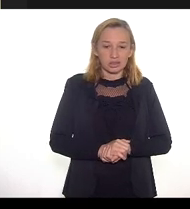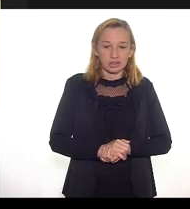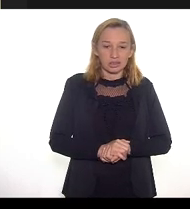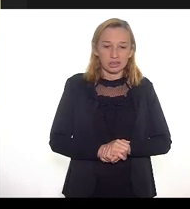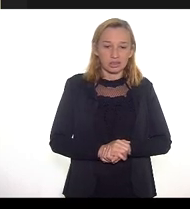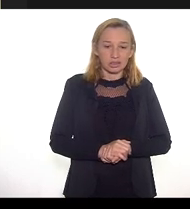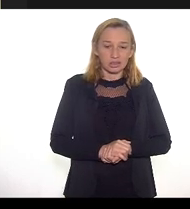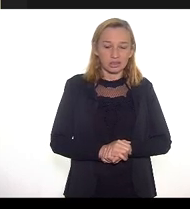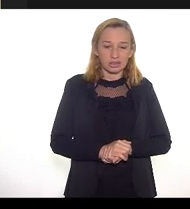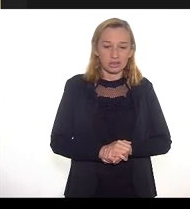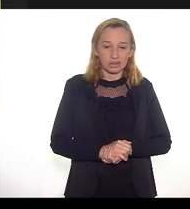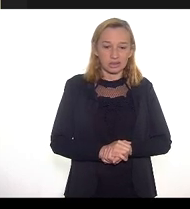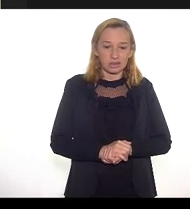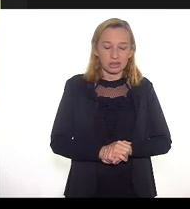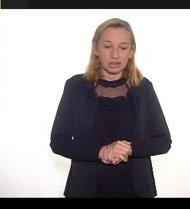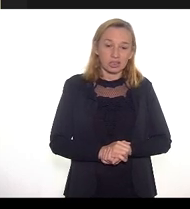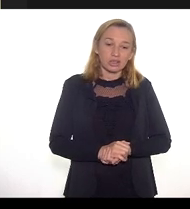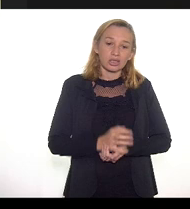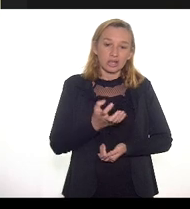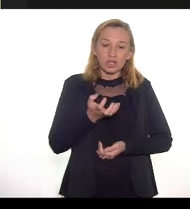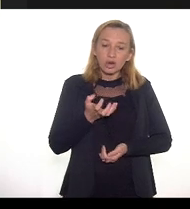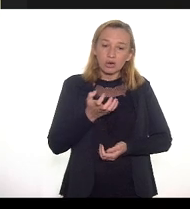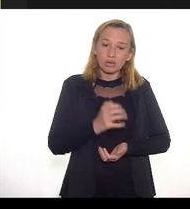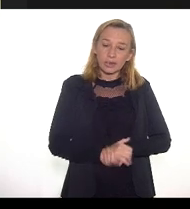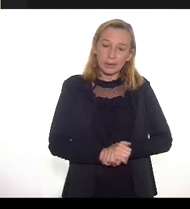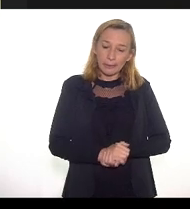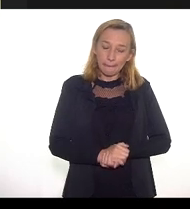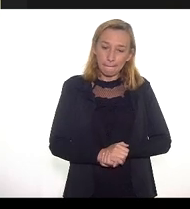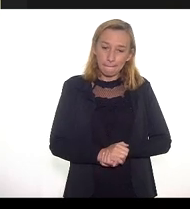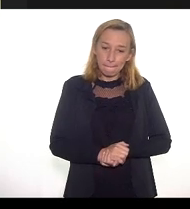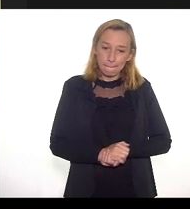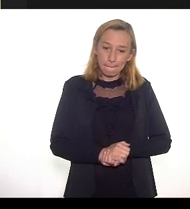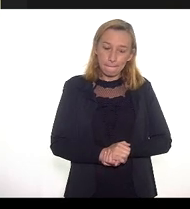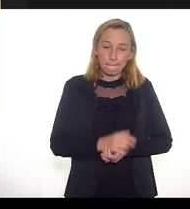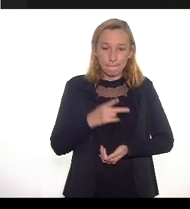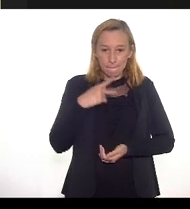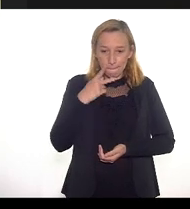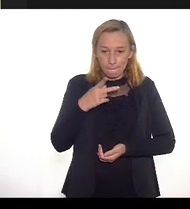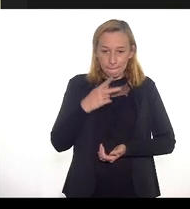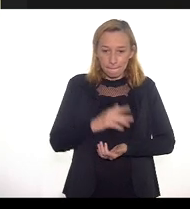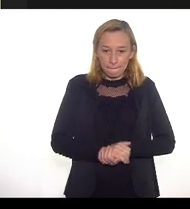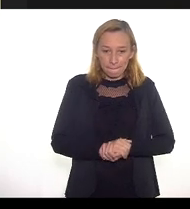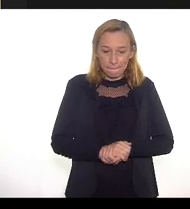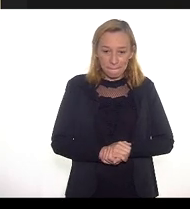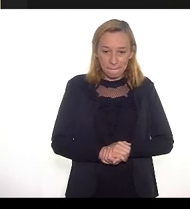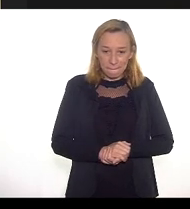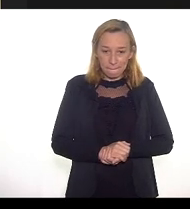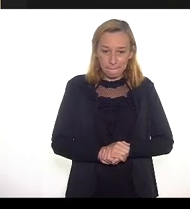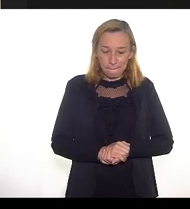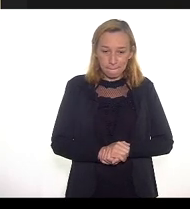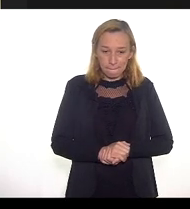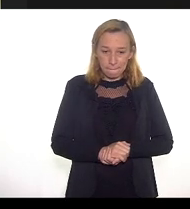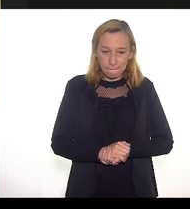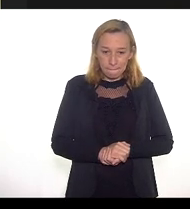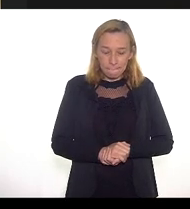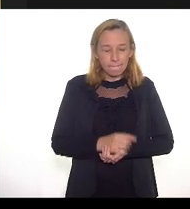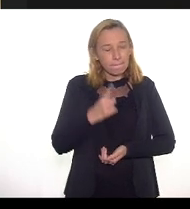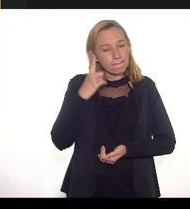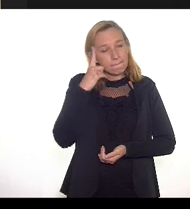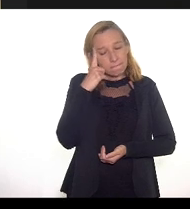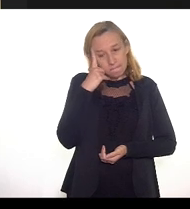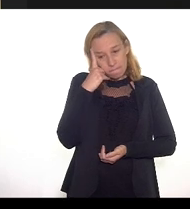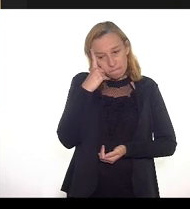queria, claro, eu queria só salientar, André, que quando a gente pensa